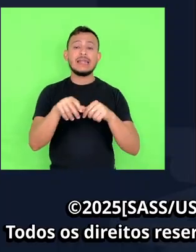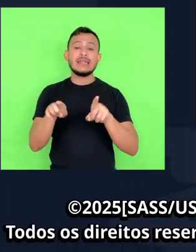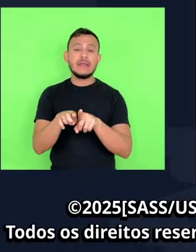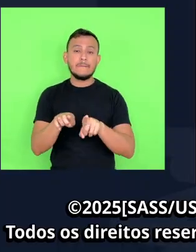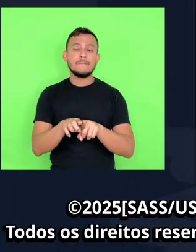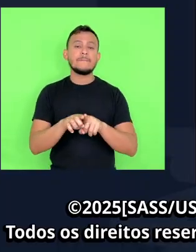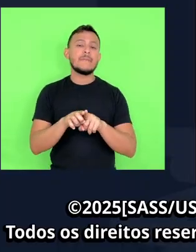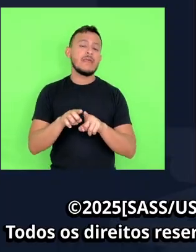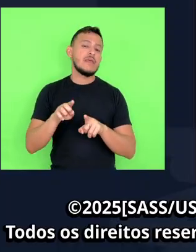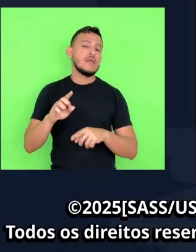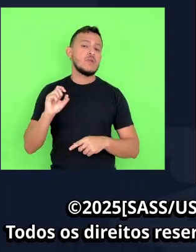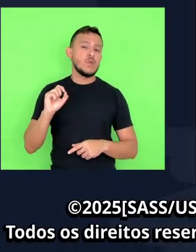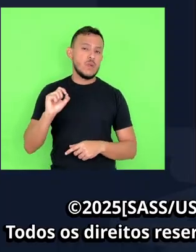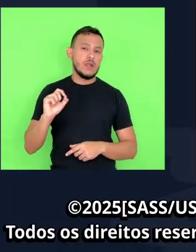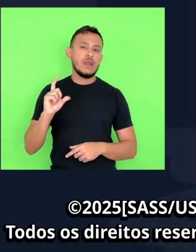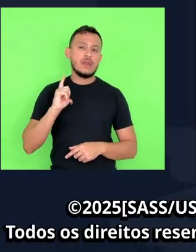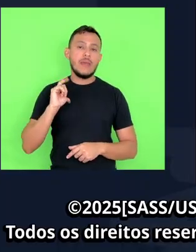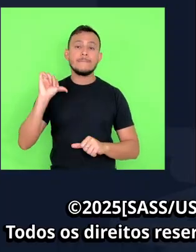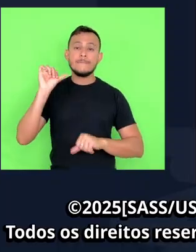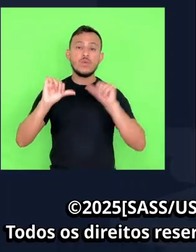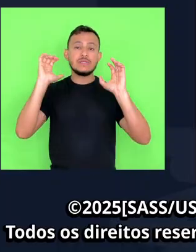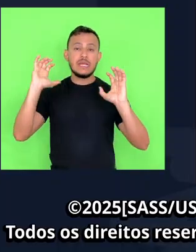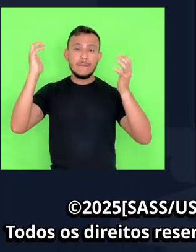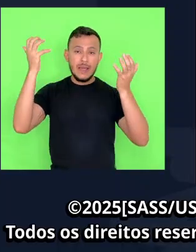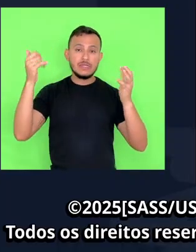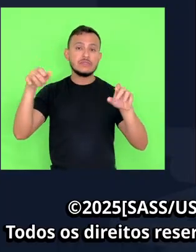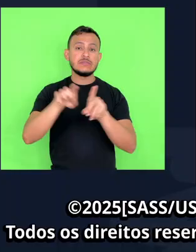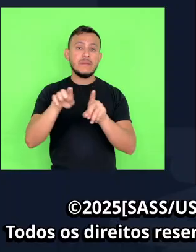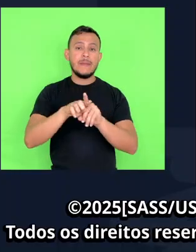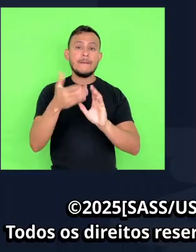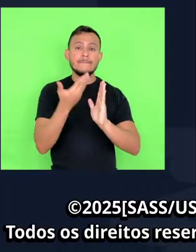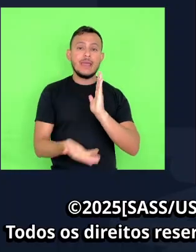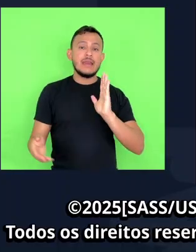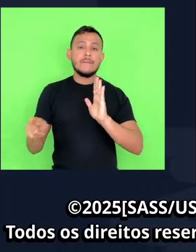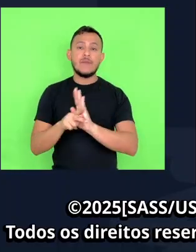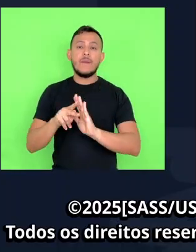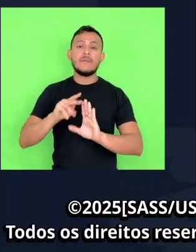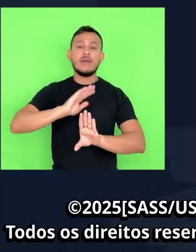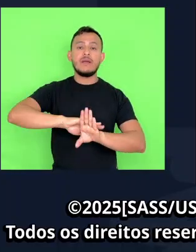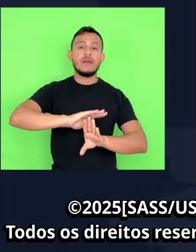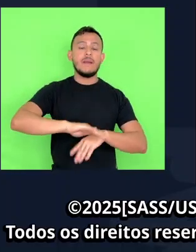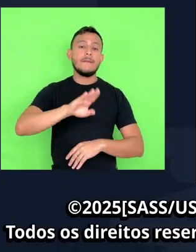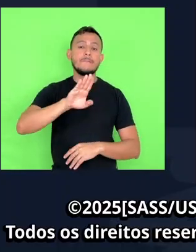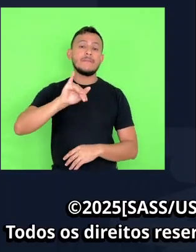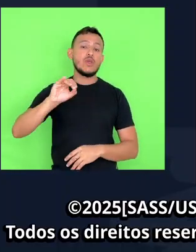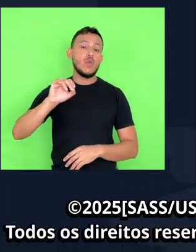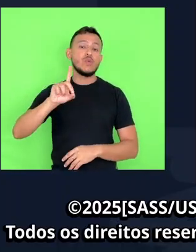por meio da mudança climática, quanto da perda da biodiversidade. Então,